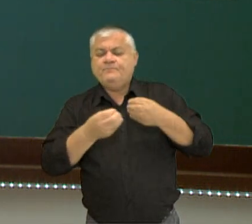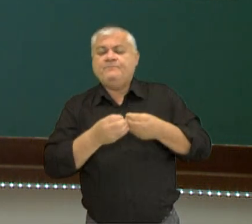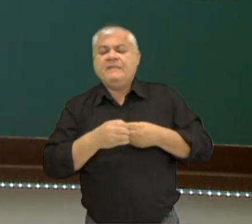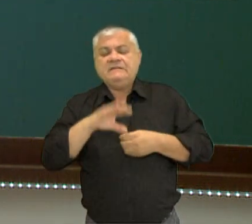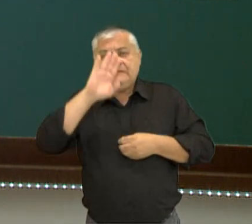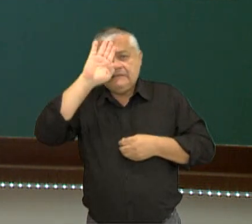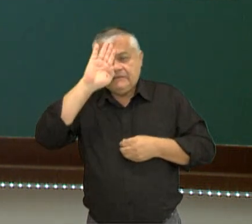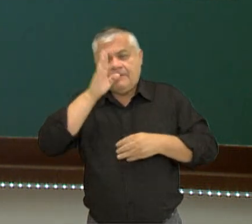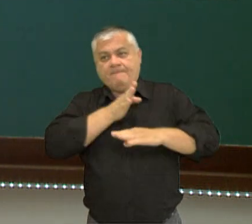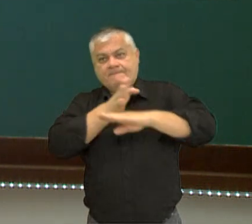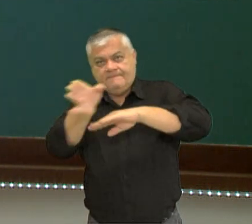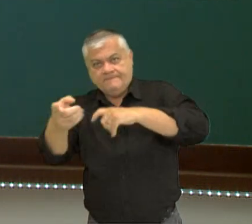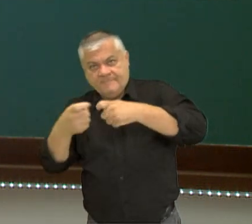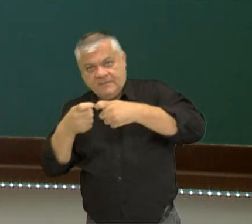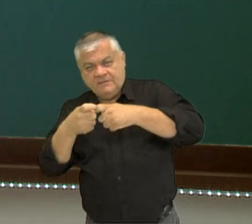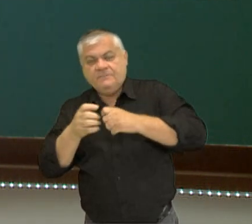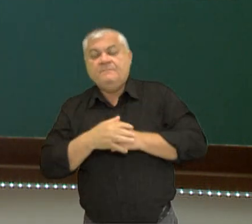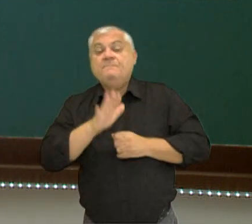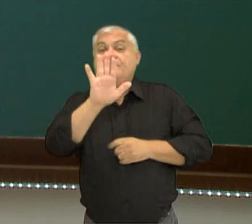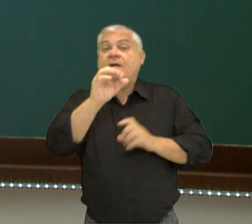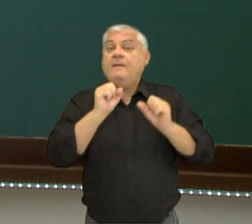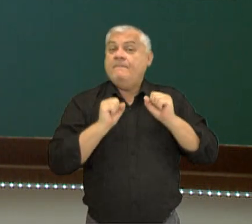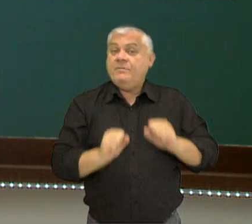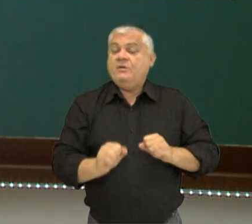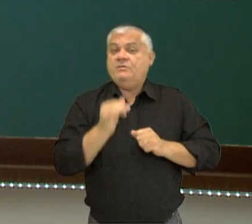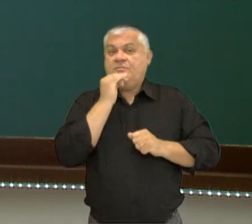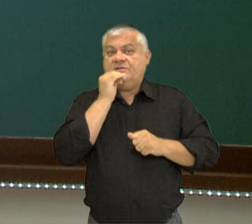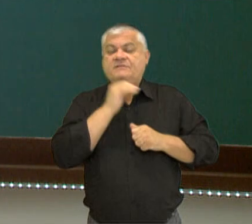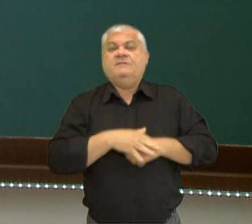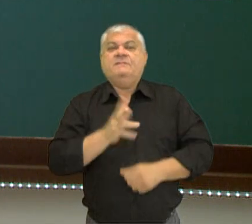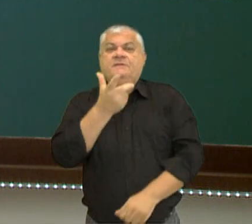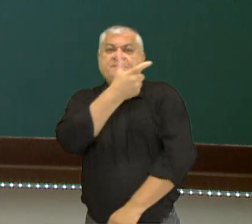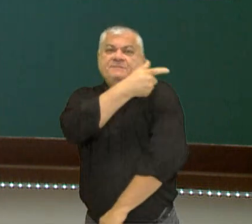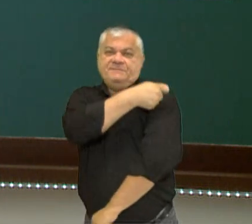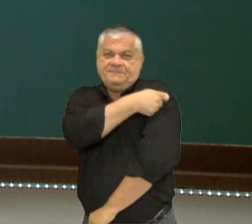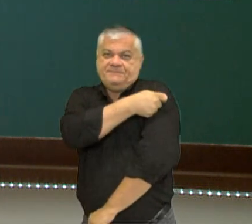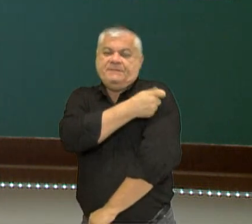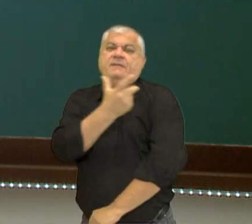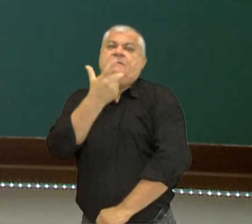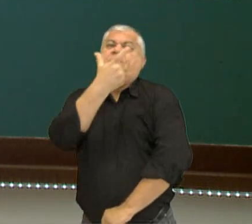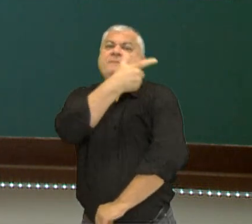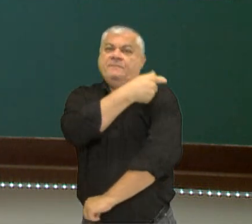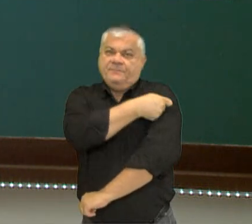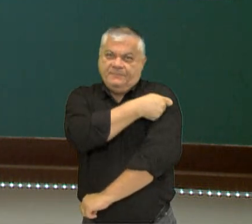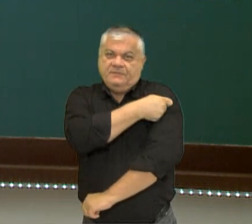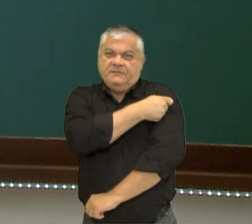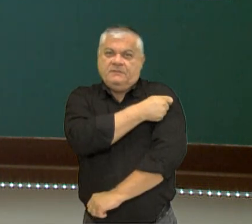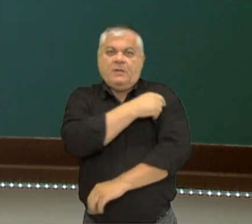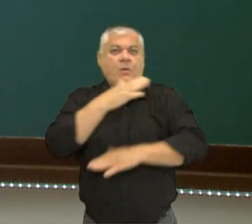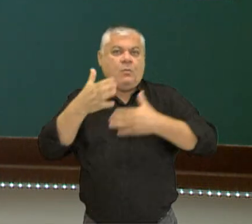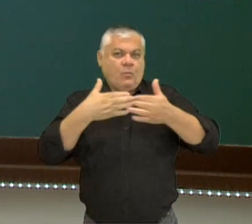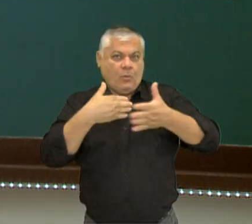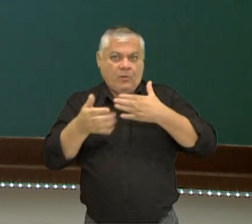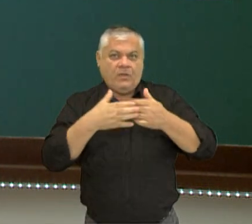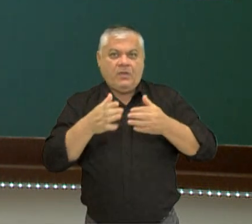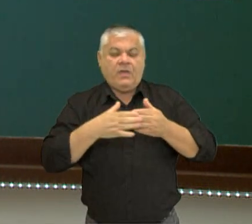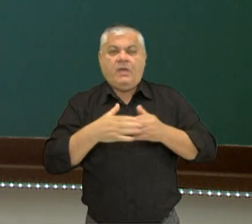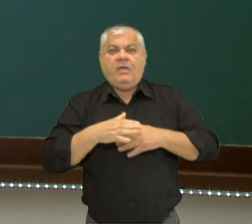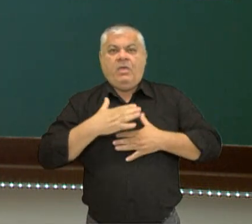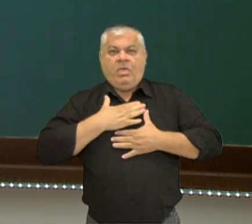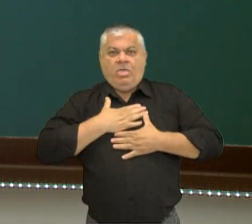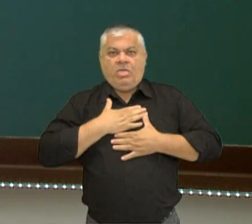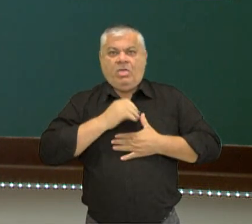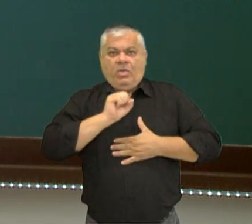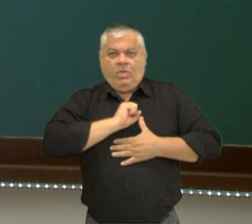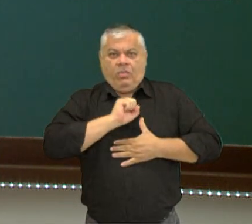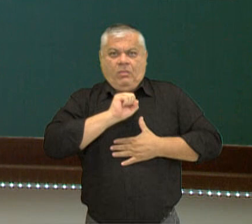um médico, mas a gente pode também optar pela vacinação. Então não é todo tipo de pneumonia, tá? Mas